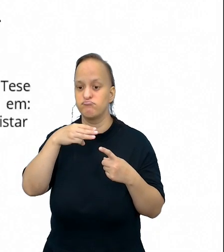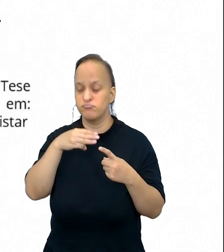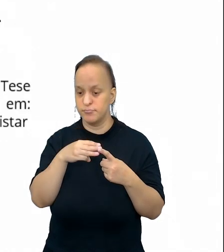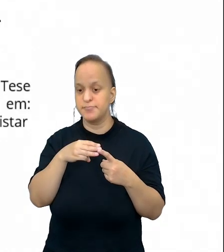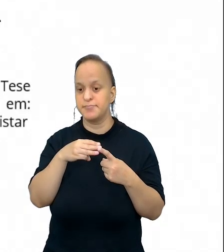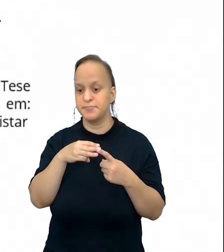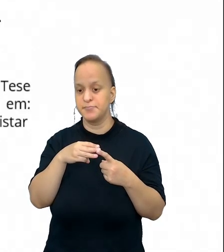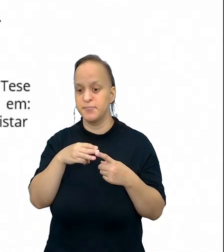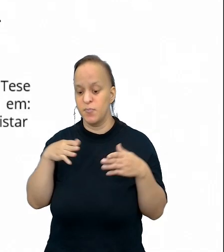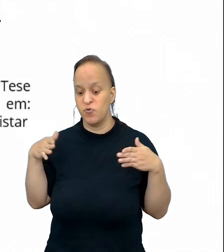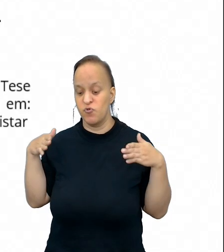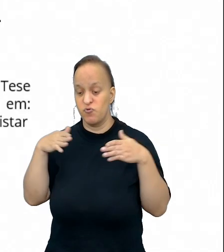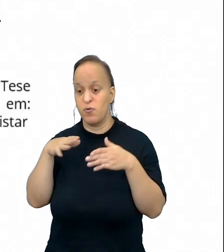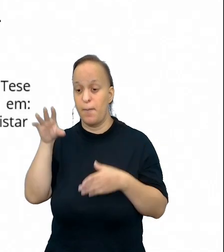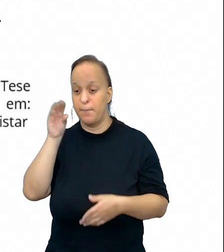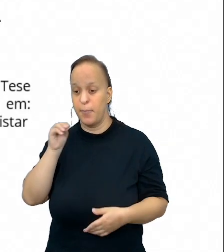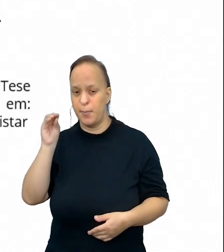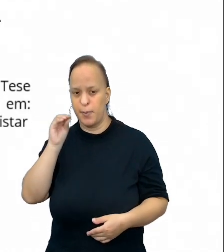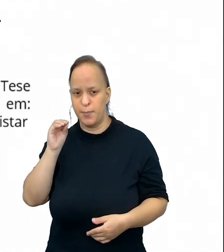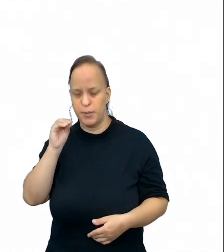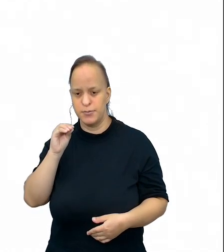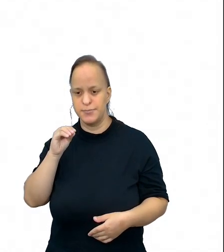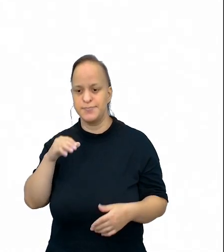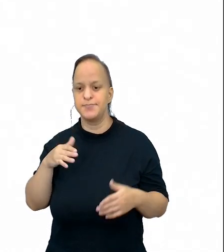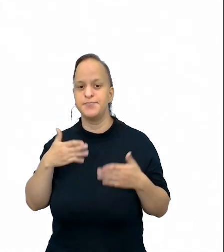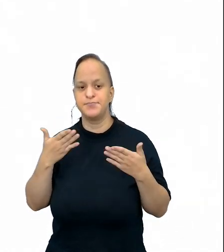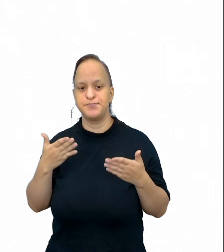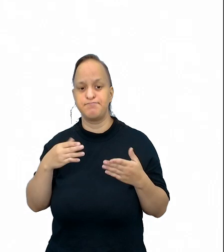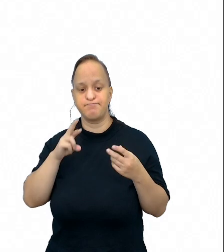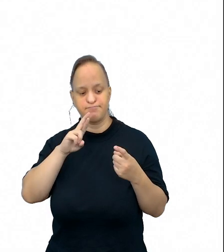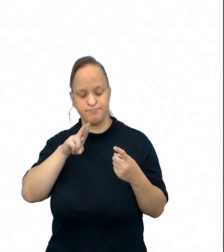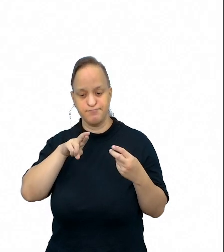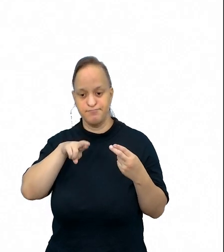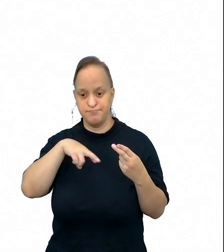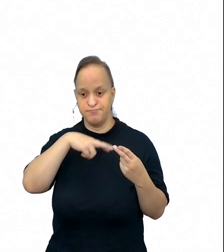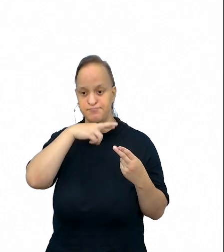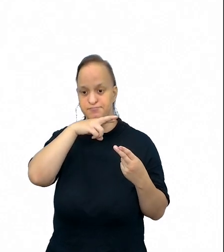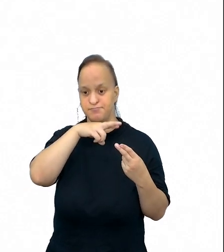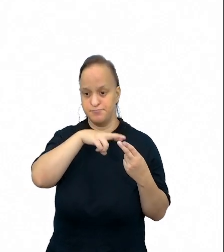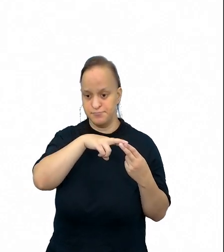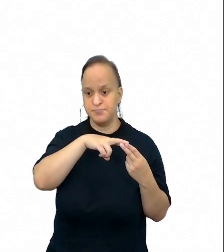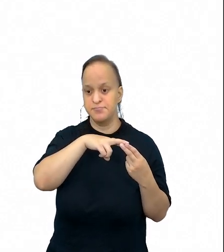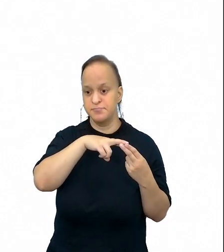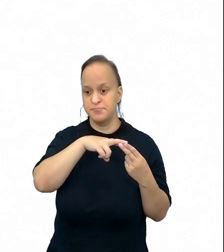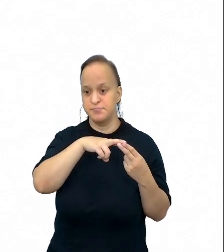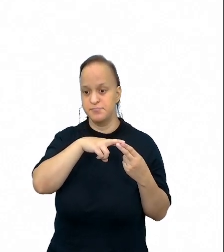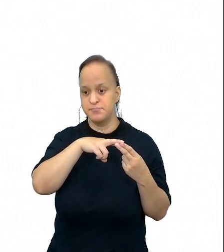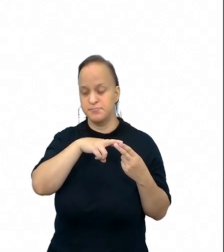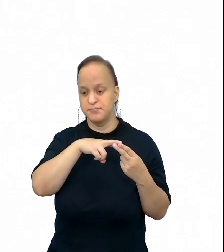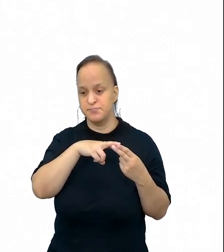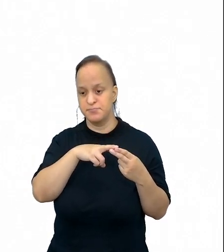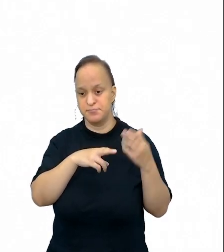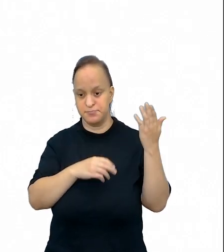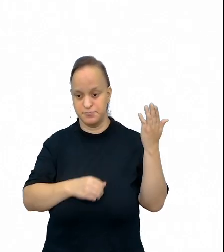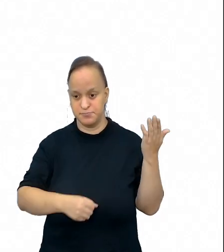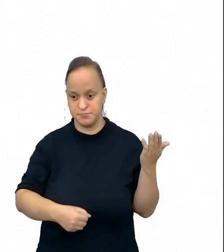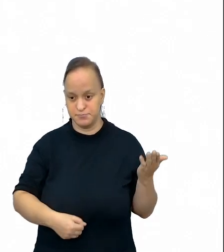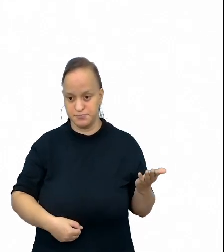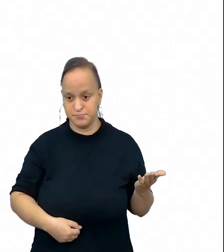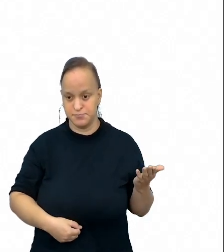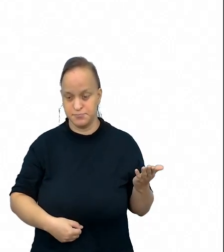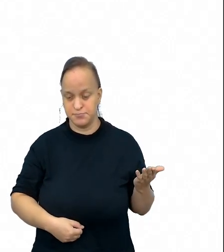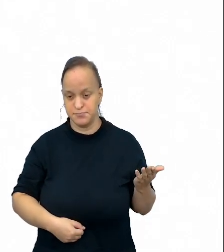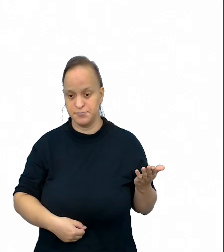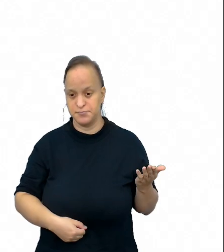na oralidade. Fica aqui, então, disponível, né, essas referências bibliográficas para ficar no